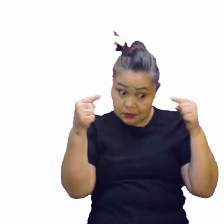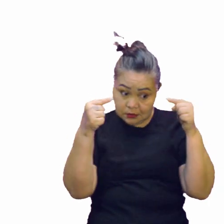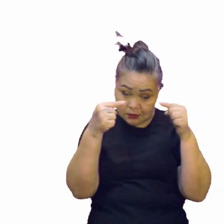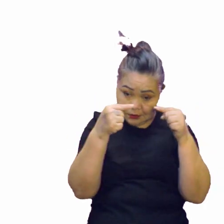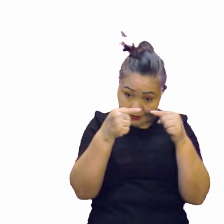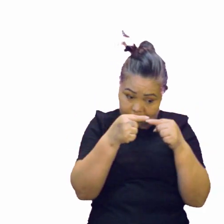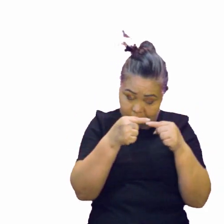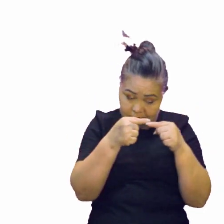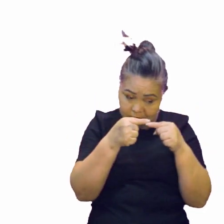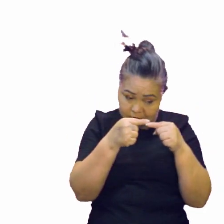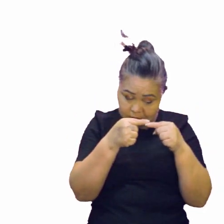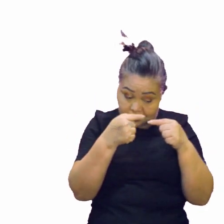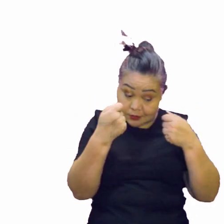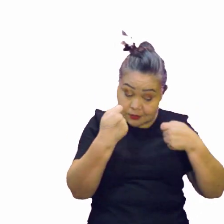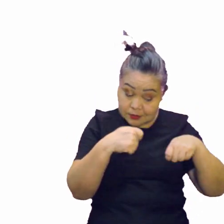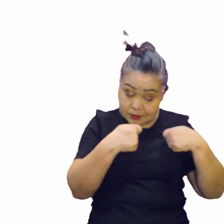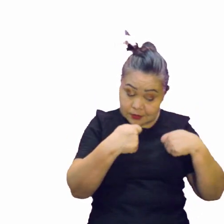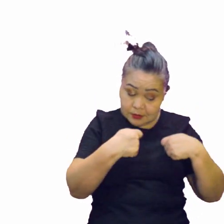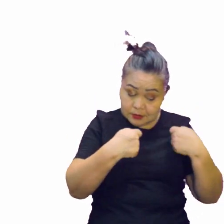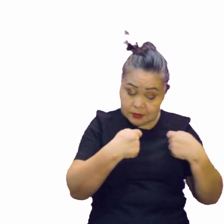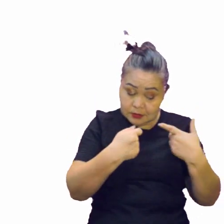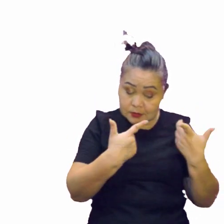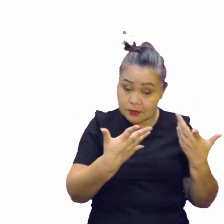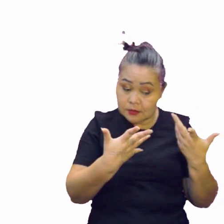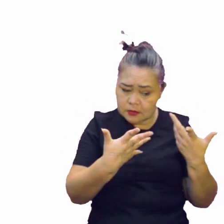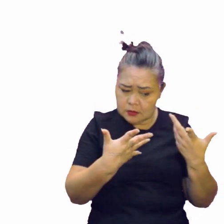às necessidades